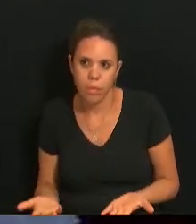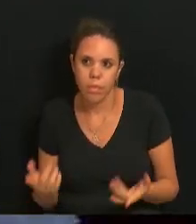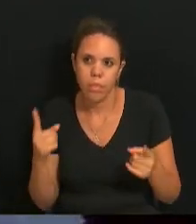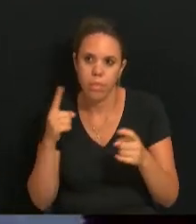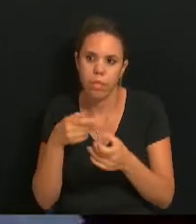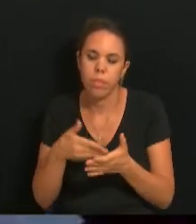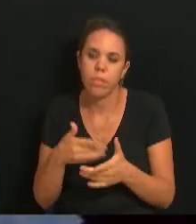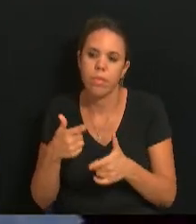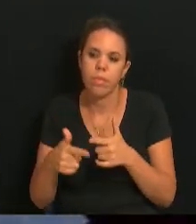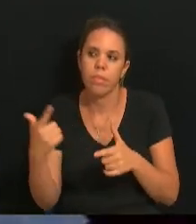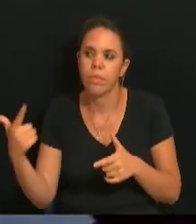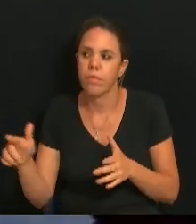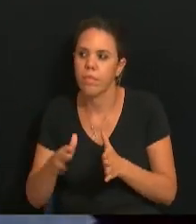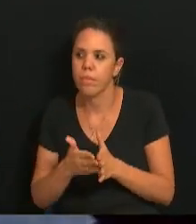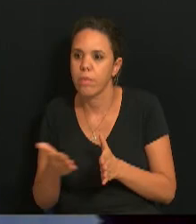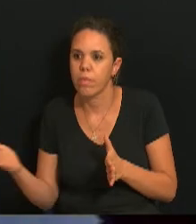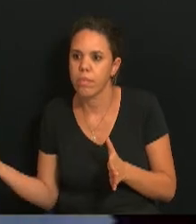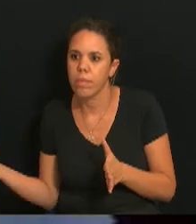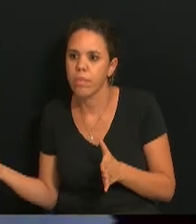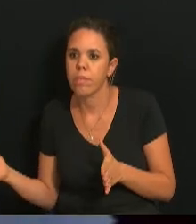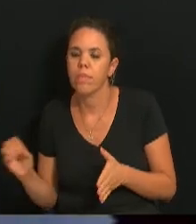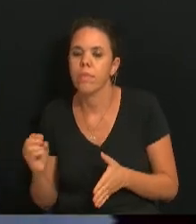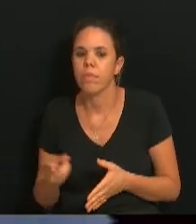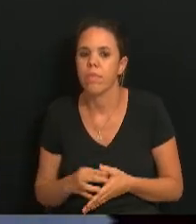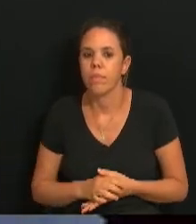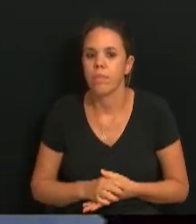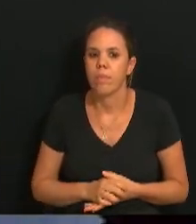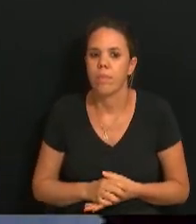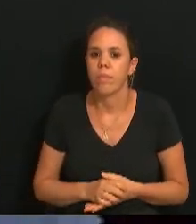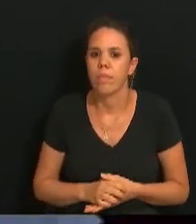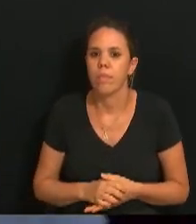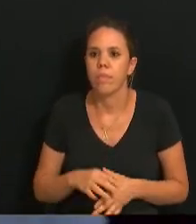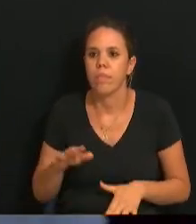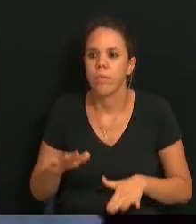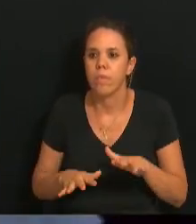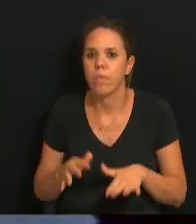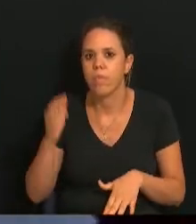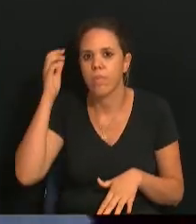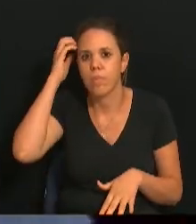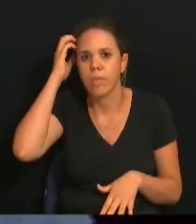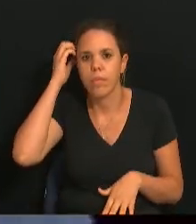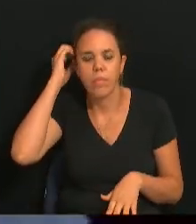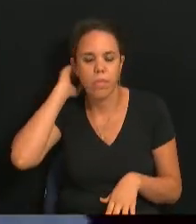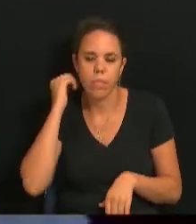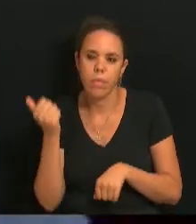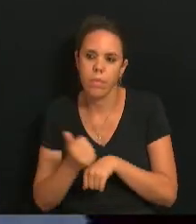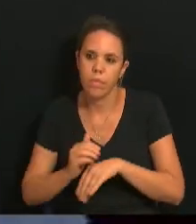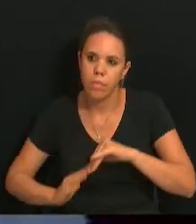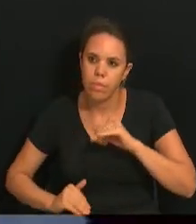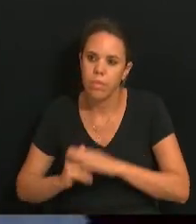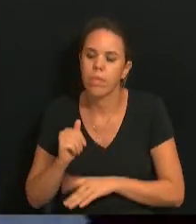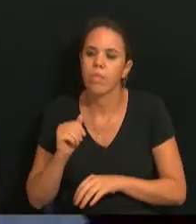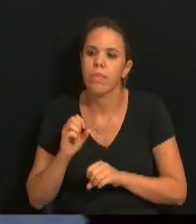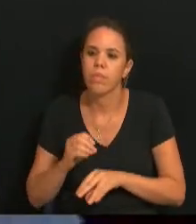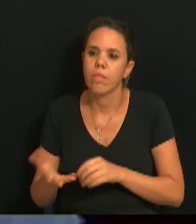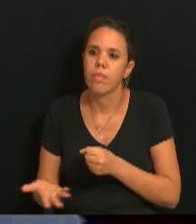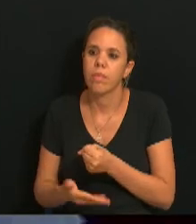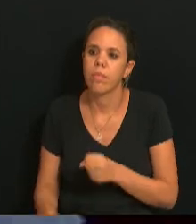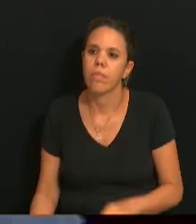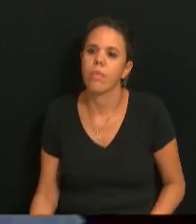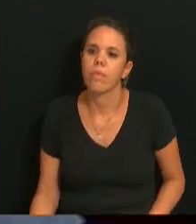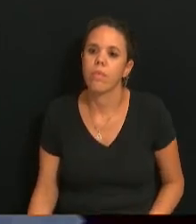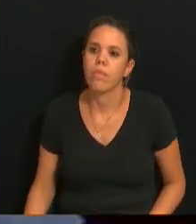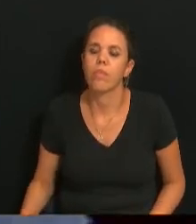problemas do outro período, ou então entre modalidades, né? Profissionais do ensino fundamental regular não sabem